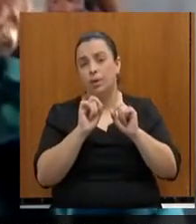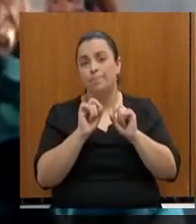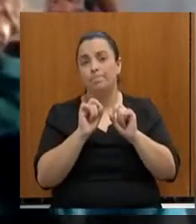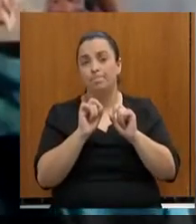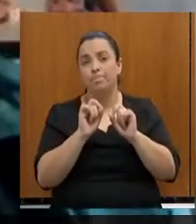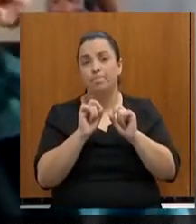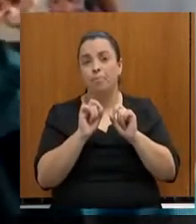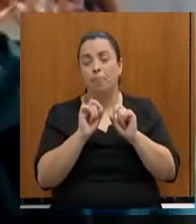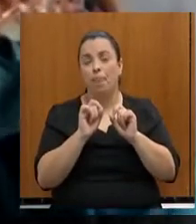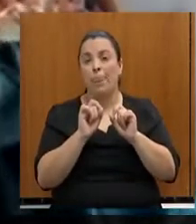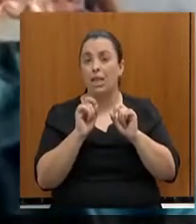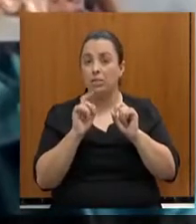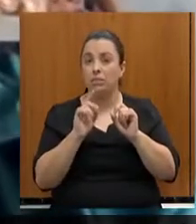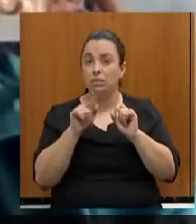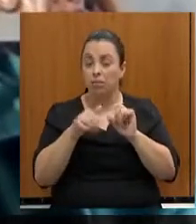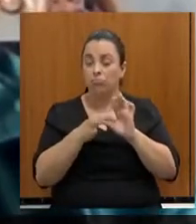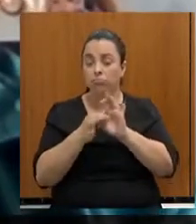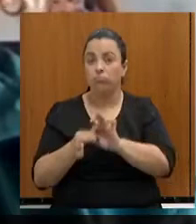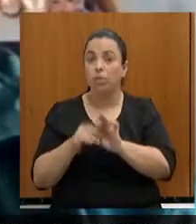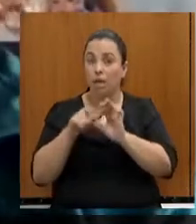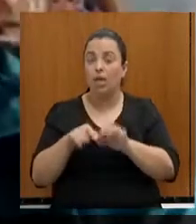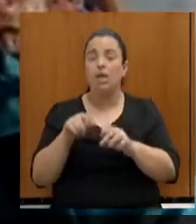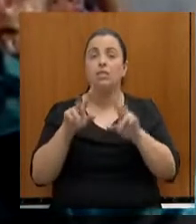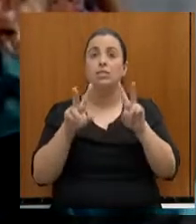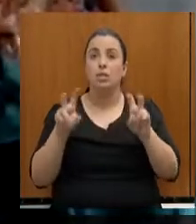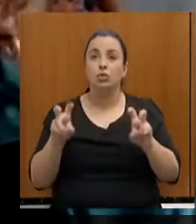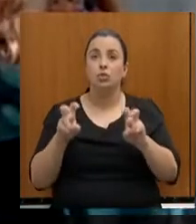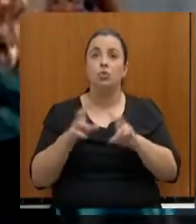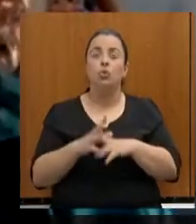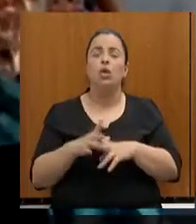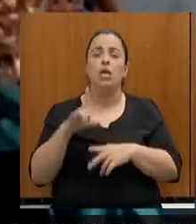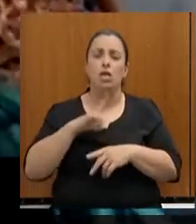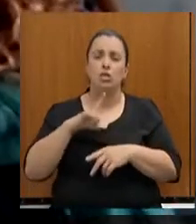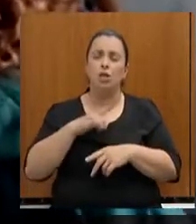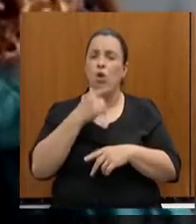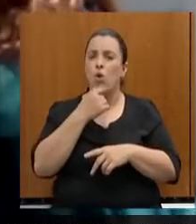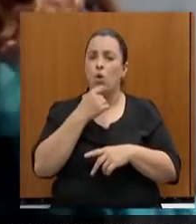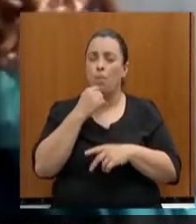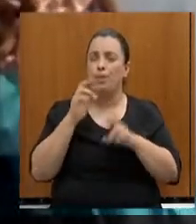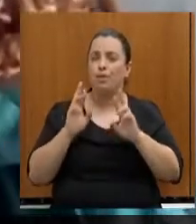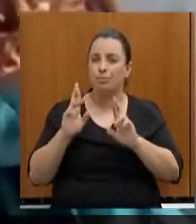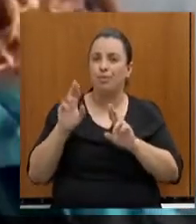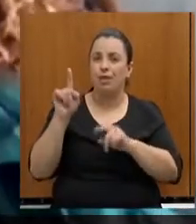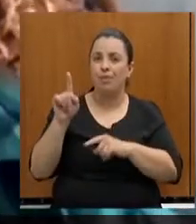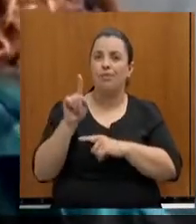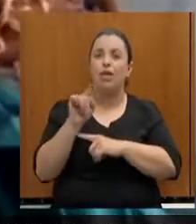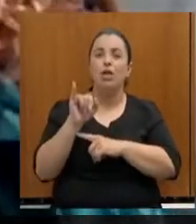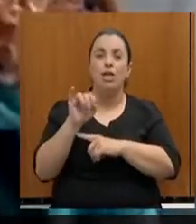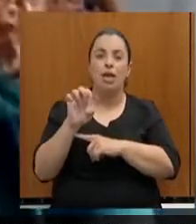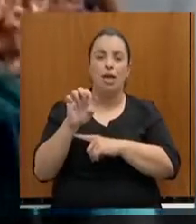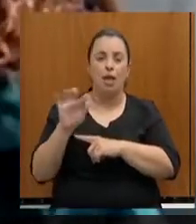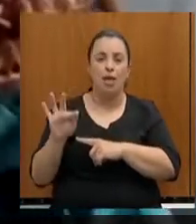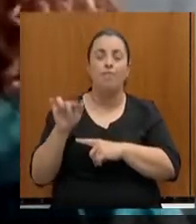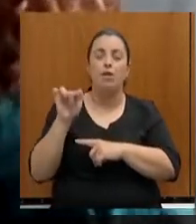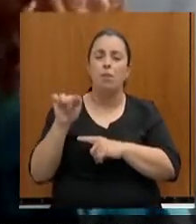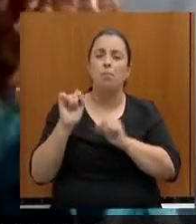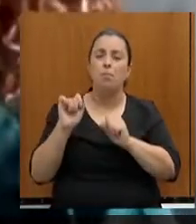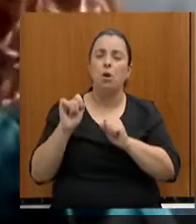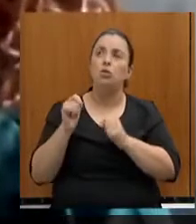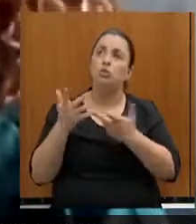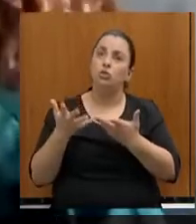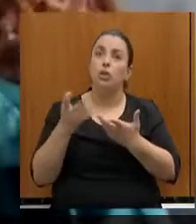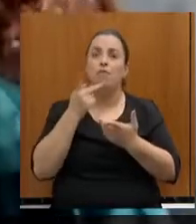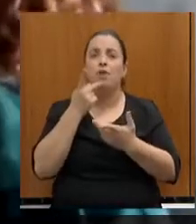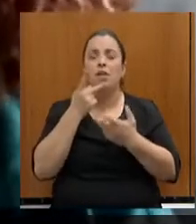assunto e eu sei que tem um Antônio mais lá sair do ief também pode ajudar né primeiro da contextualizar o